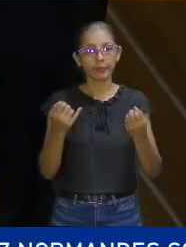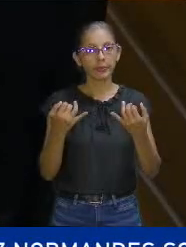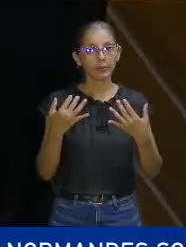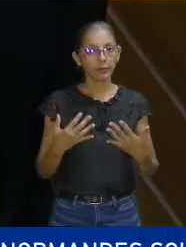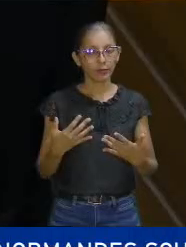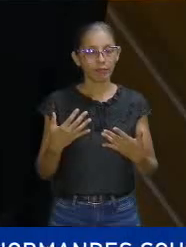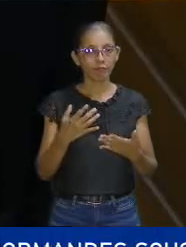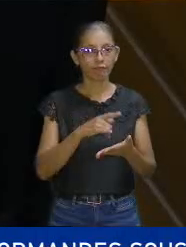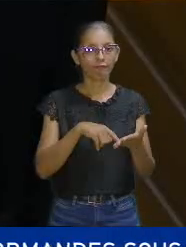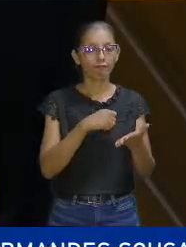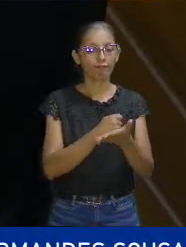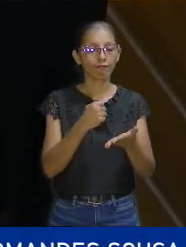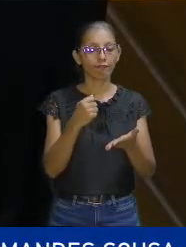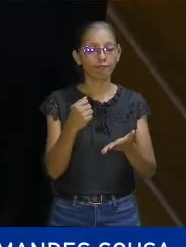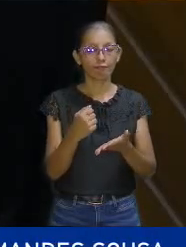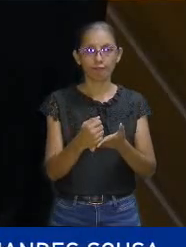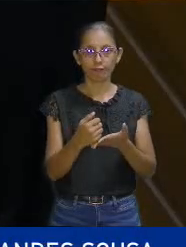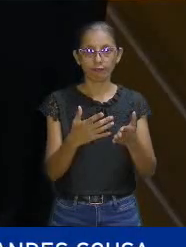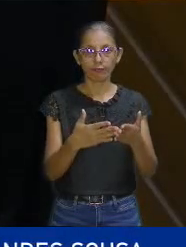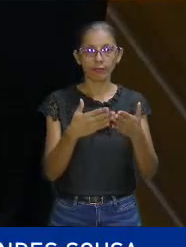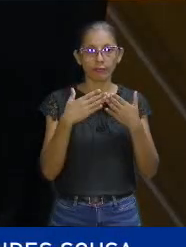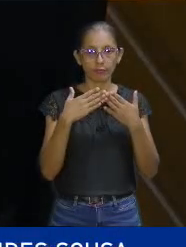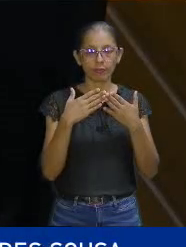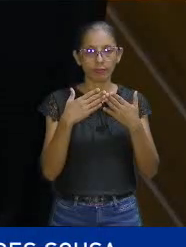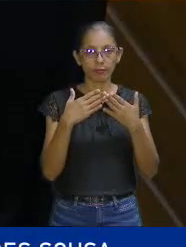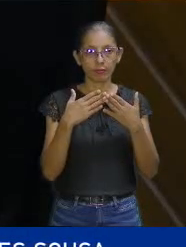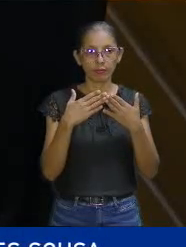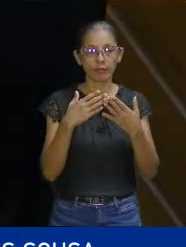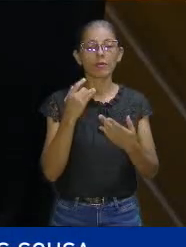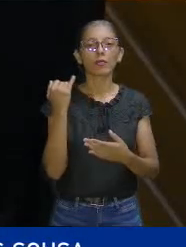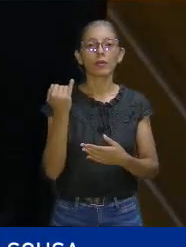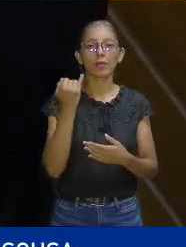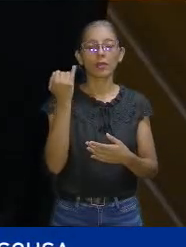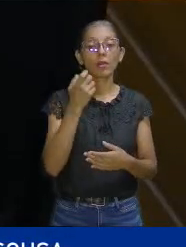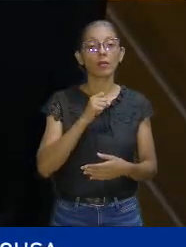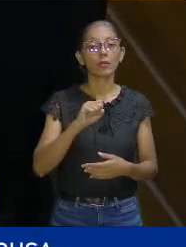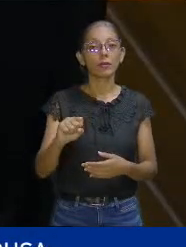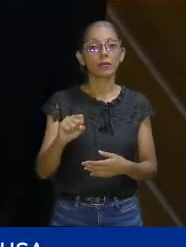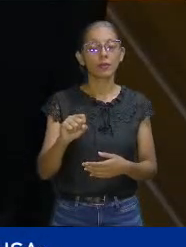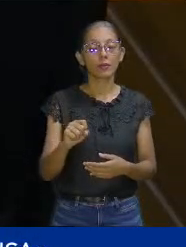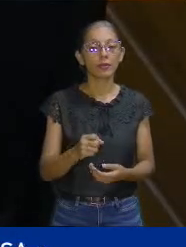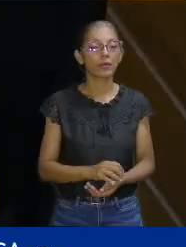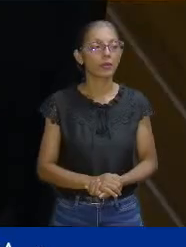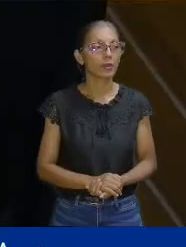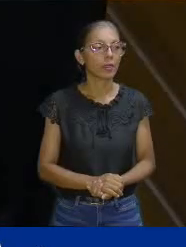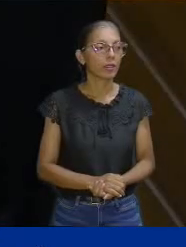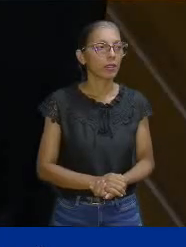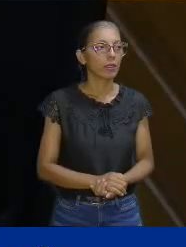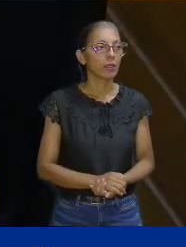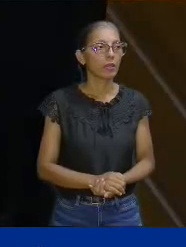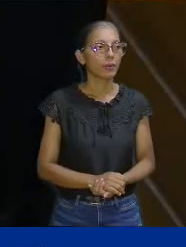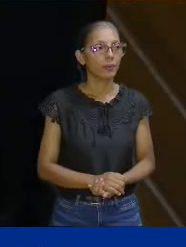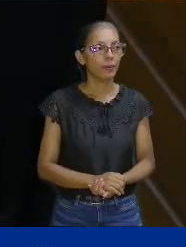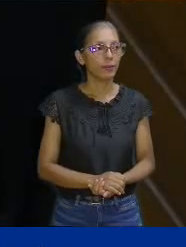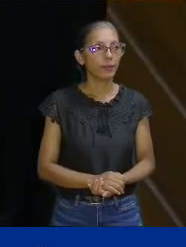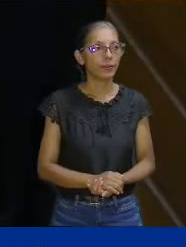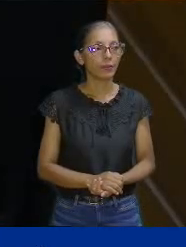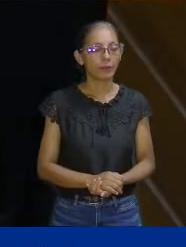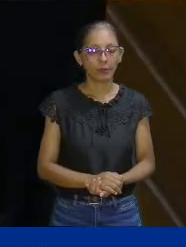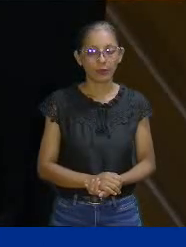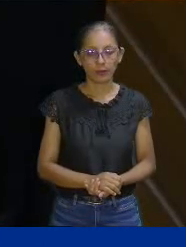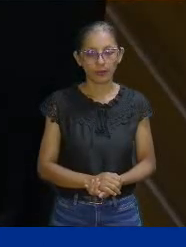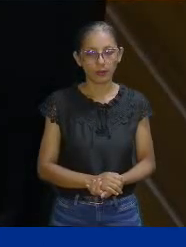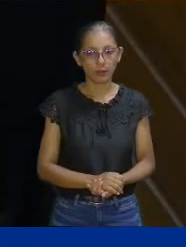solicitados são essenciais ao exercício da ampla defesa, invocando, então, o Estatuto da Advocacia